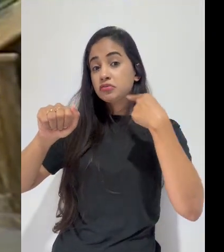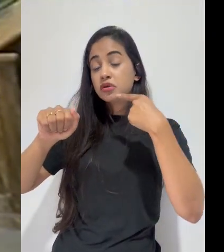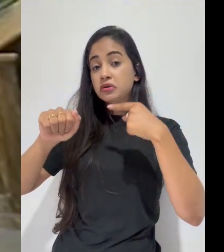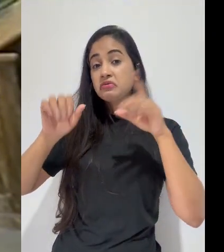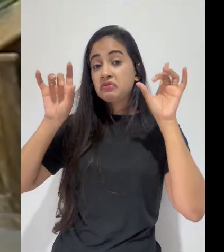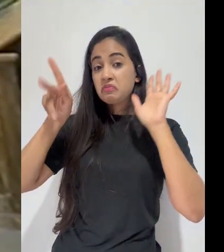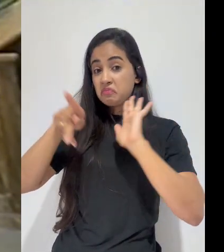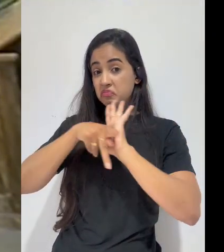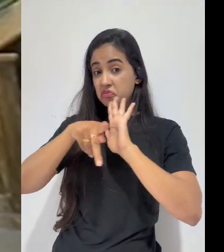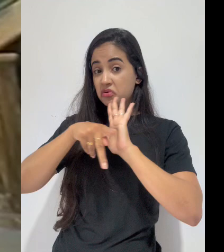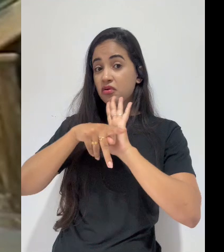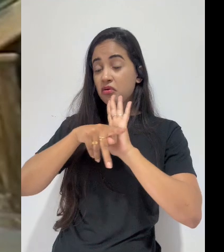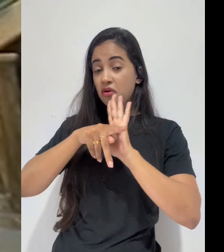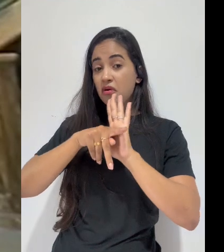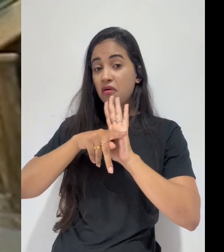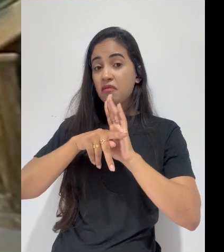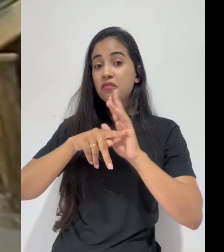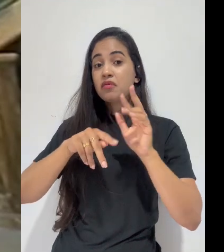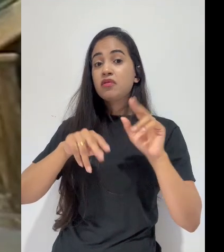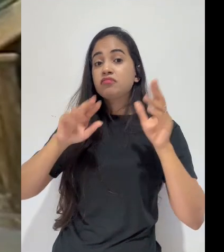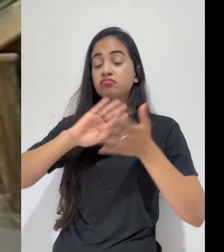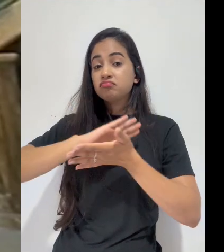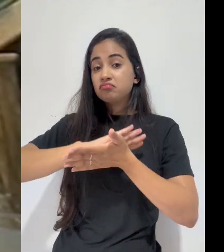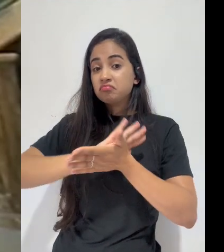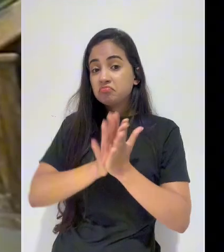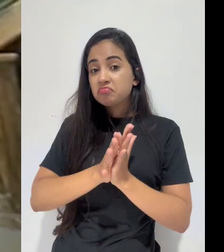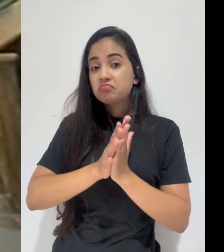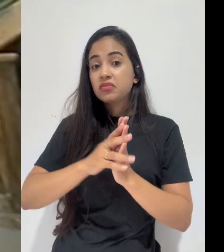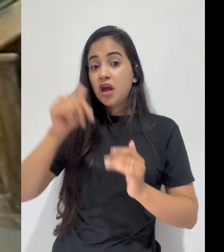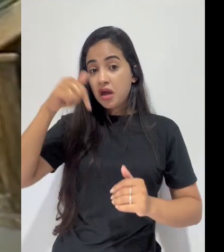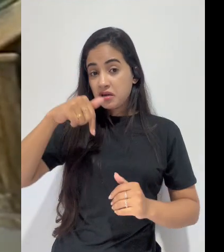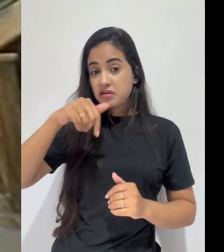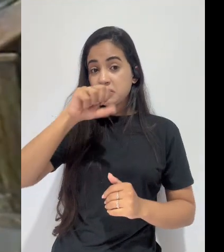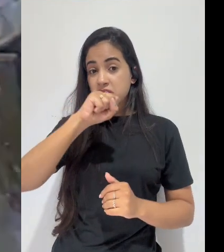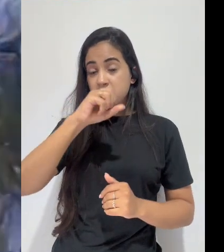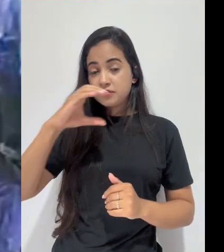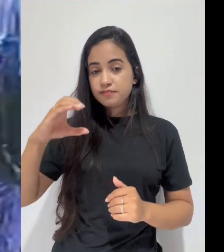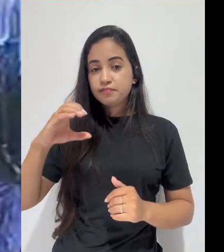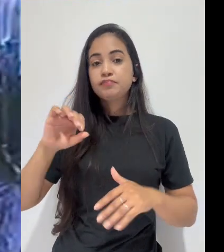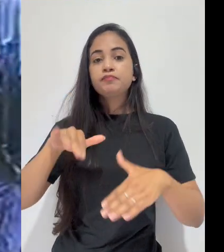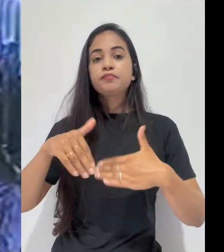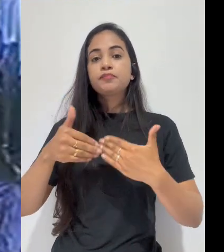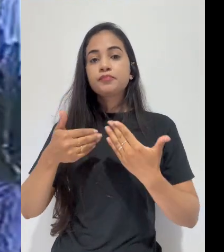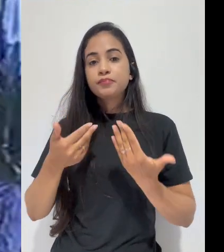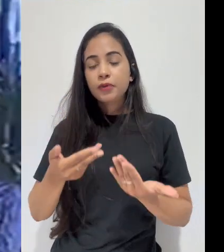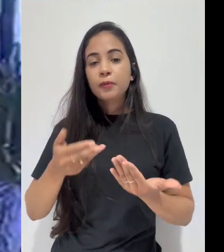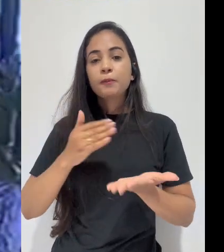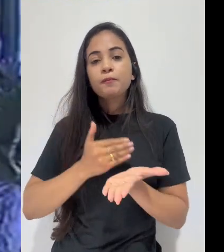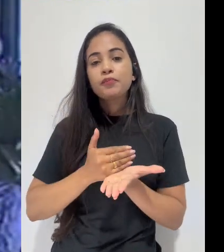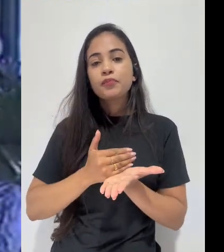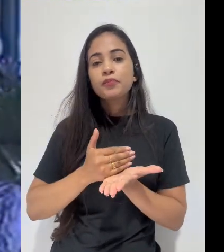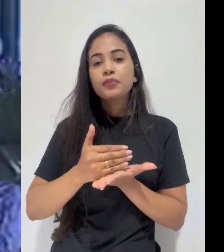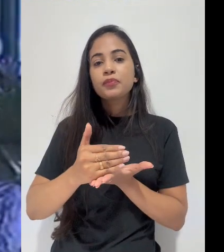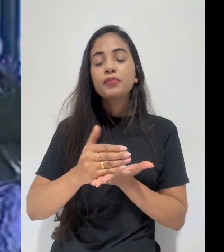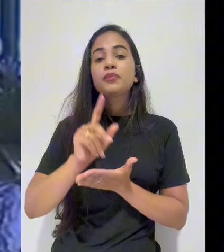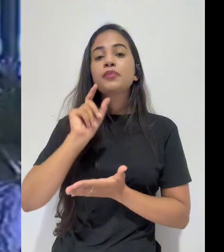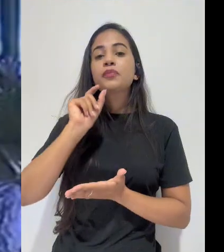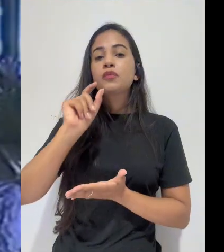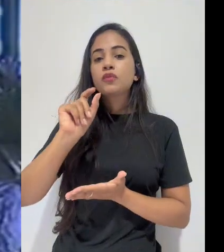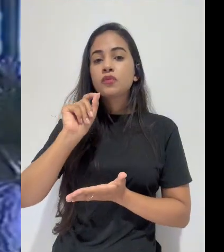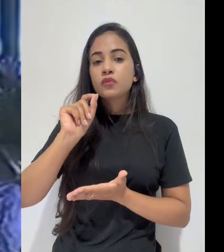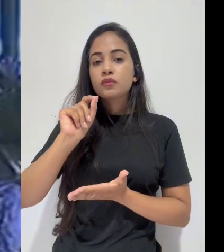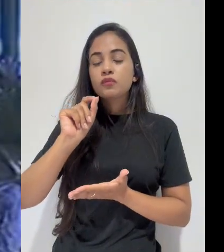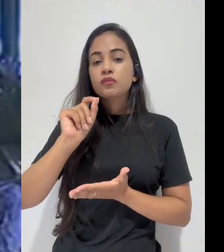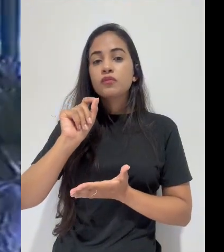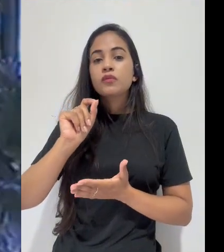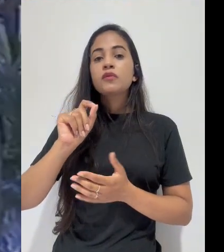e especializada em crimes e violências raciais em nossa cidade. A partir desse momento, houve